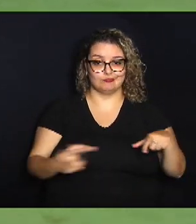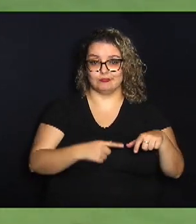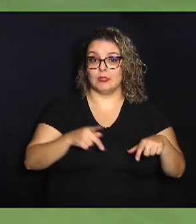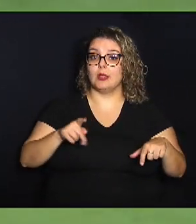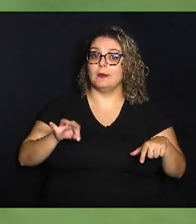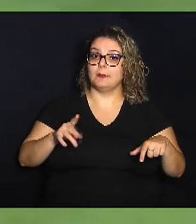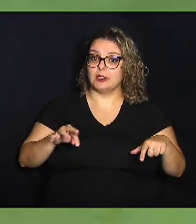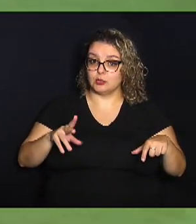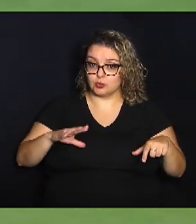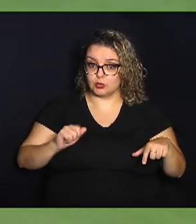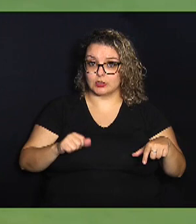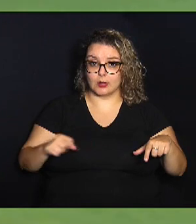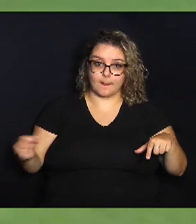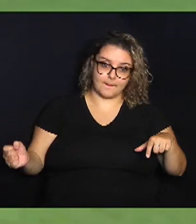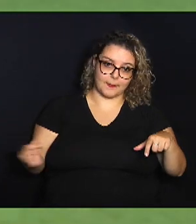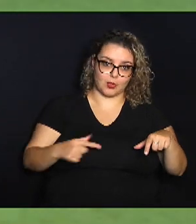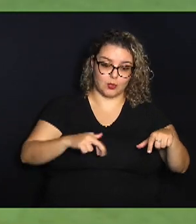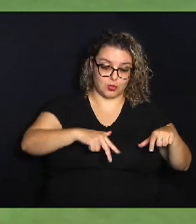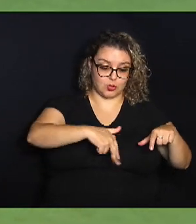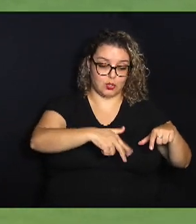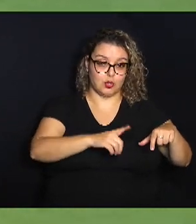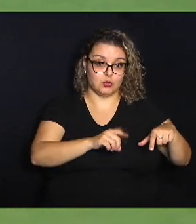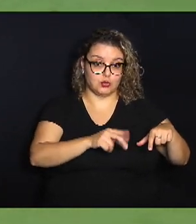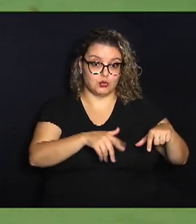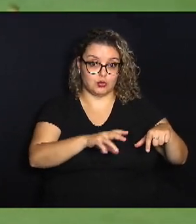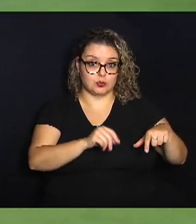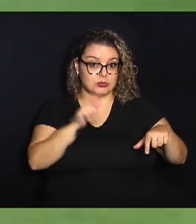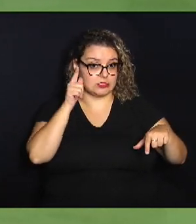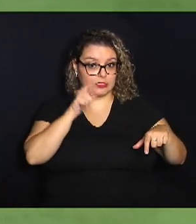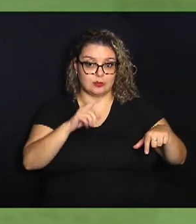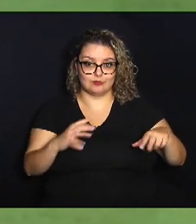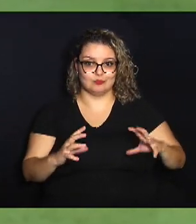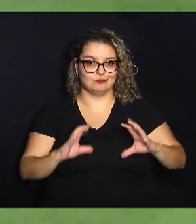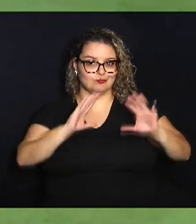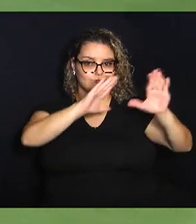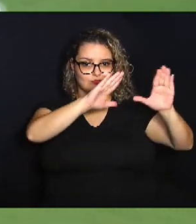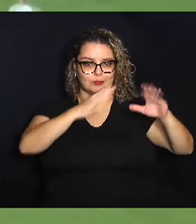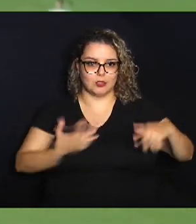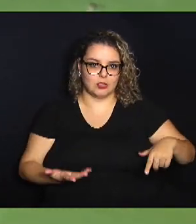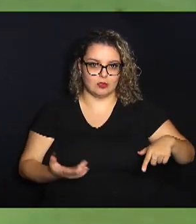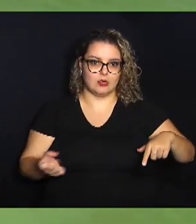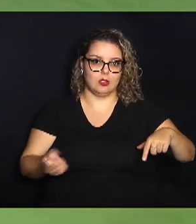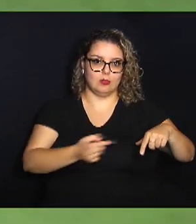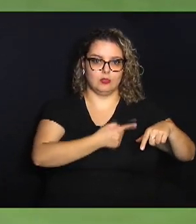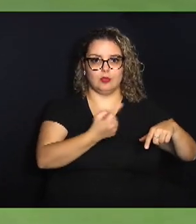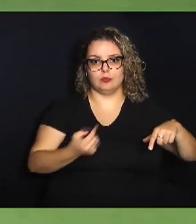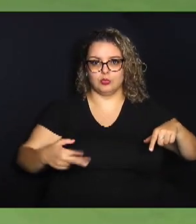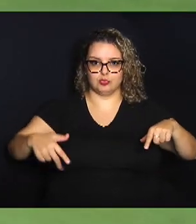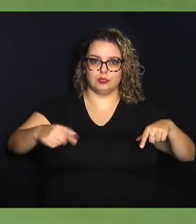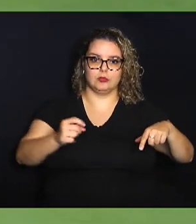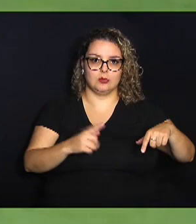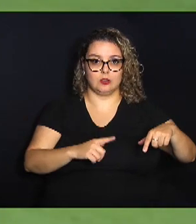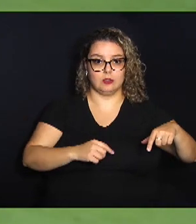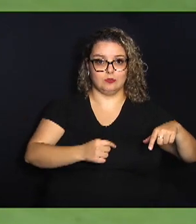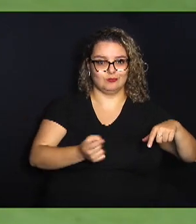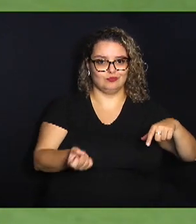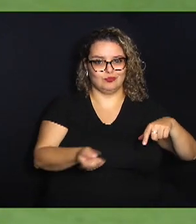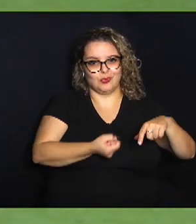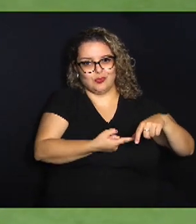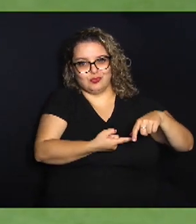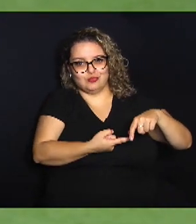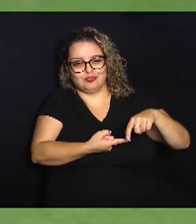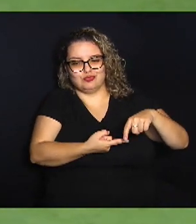Pituca chutou e Douglas Borges não conseguiu agarrar. No rebote, Morelos mandou para o fundo das